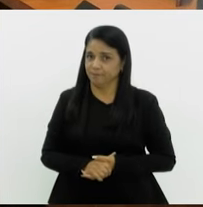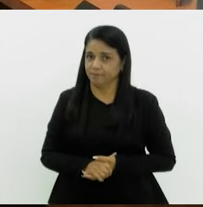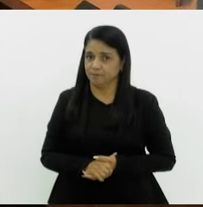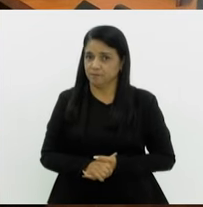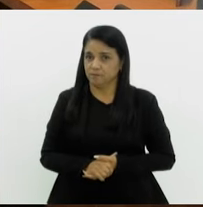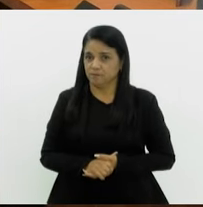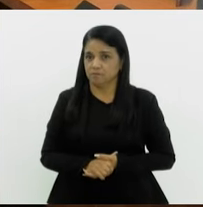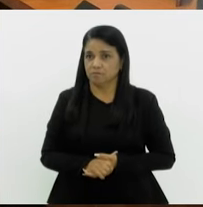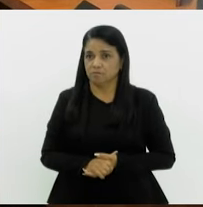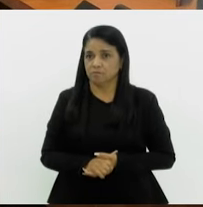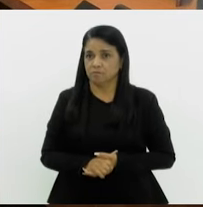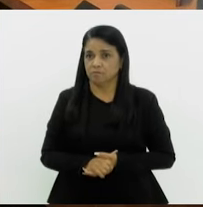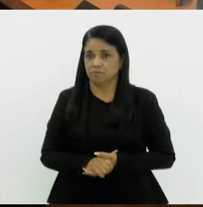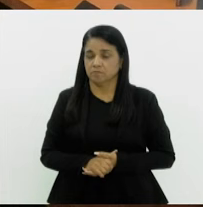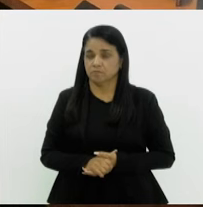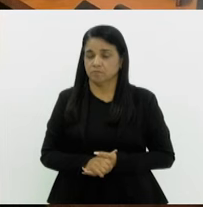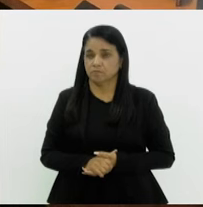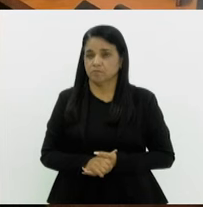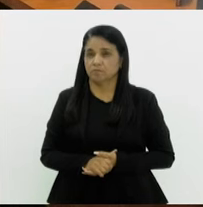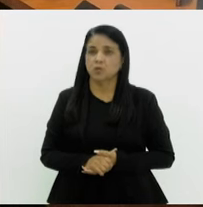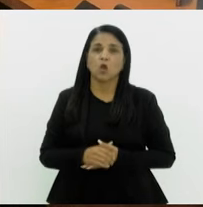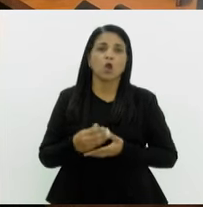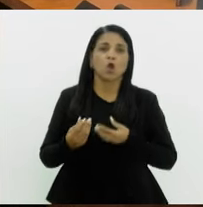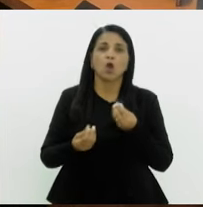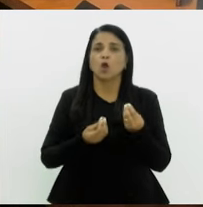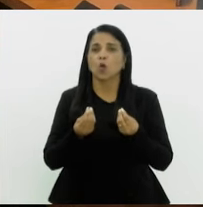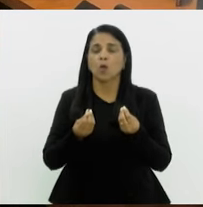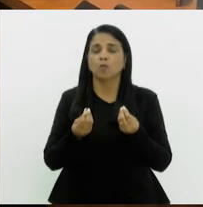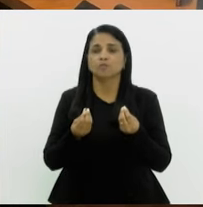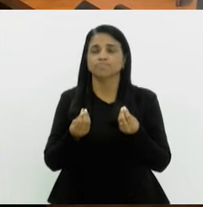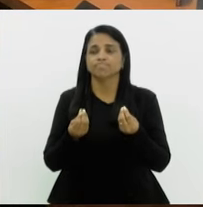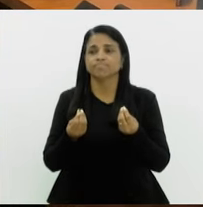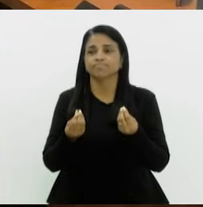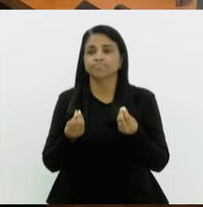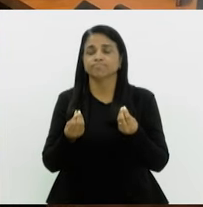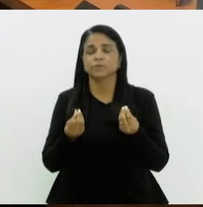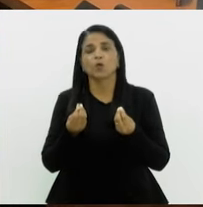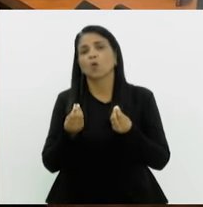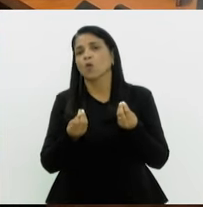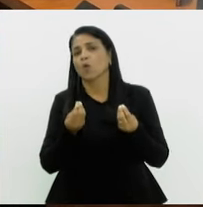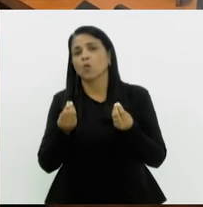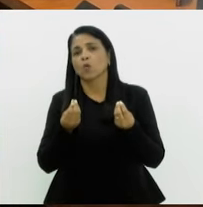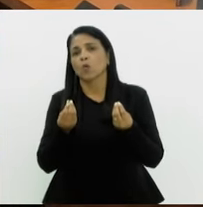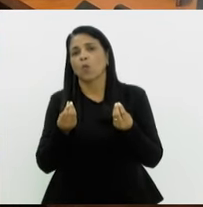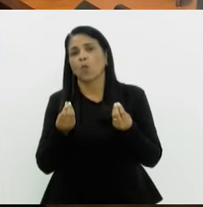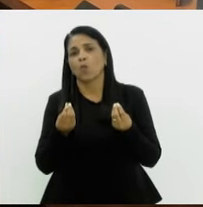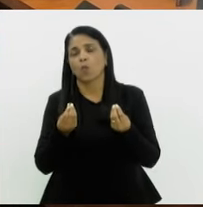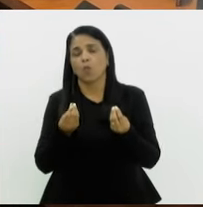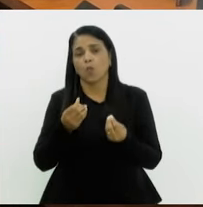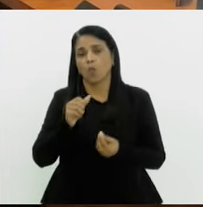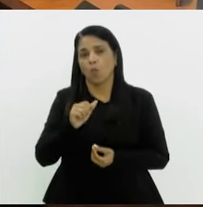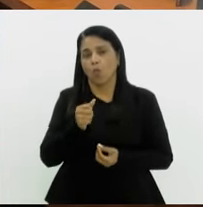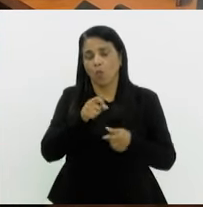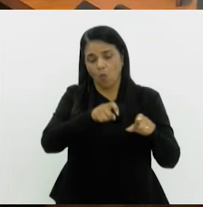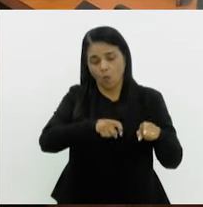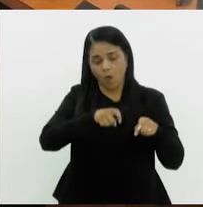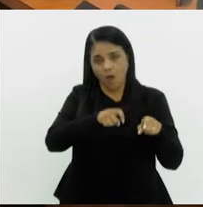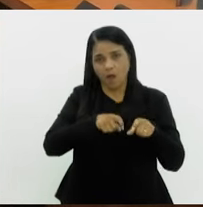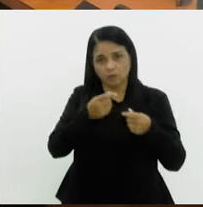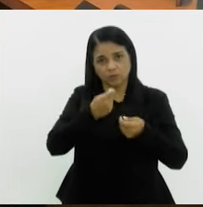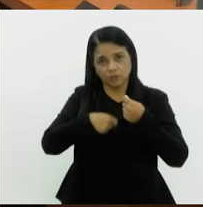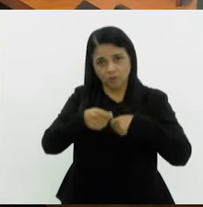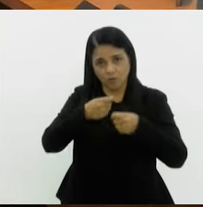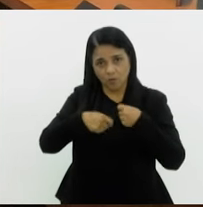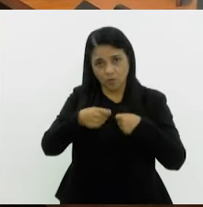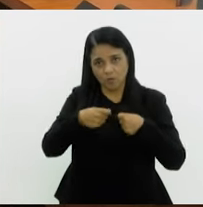Como se, se contrapor isso, deputada? Como é que o agronegócio pode conviver